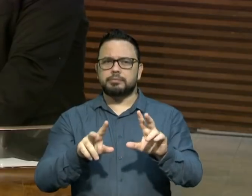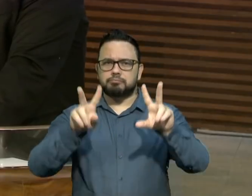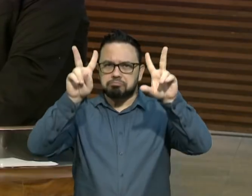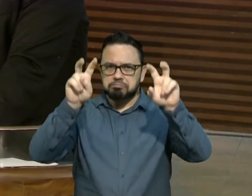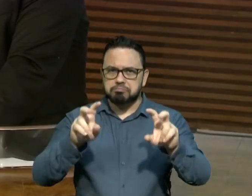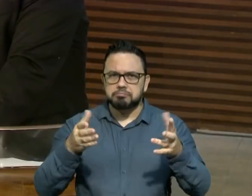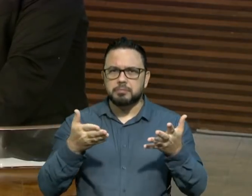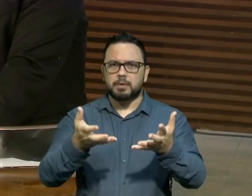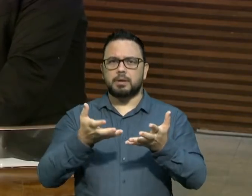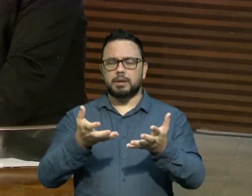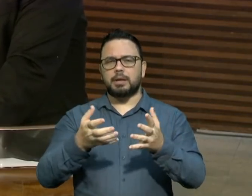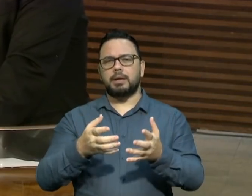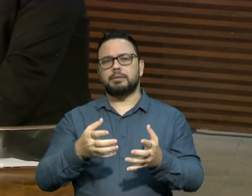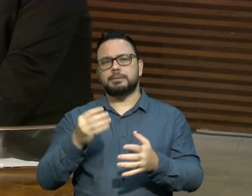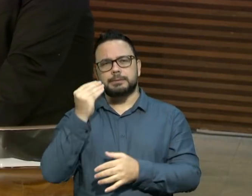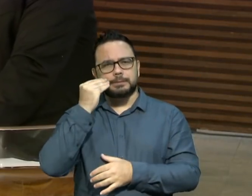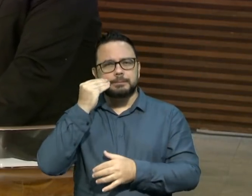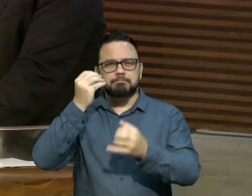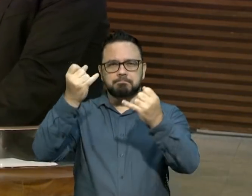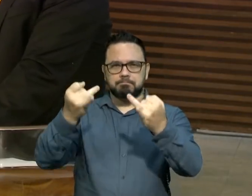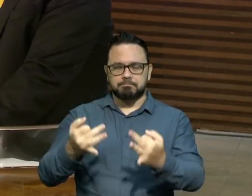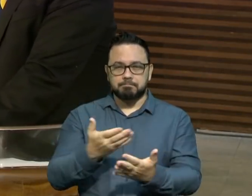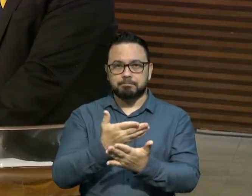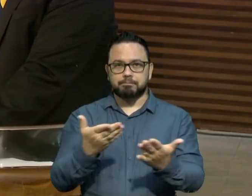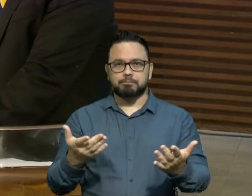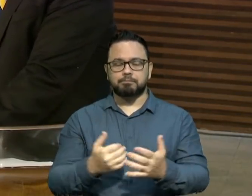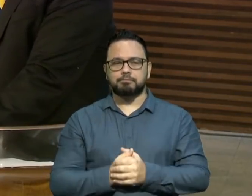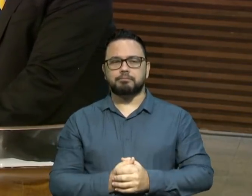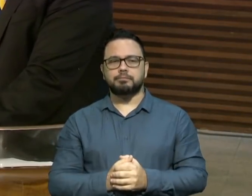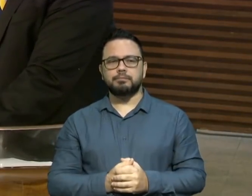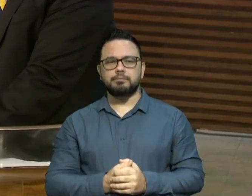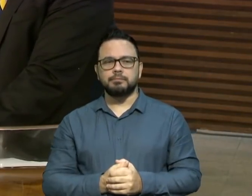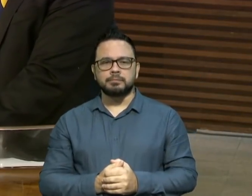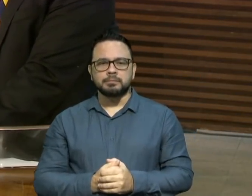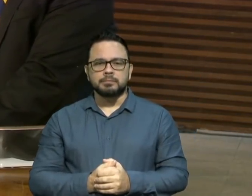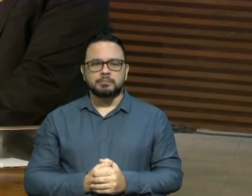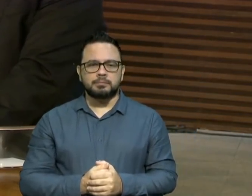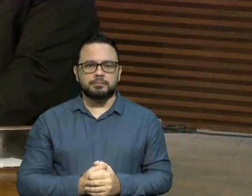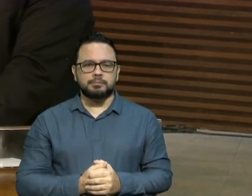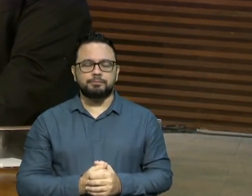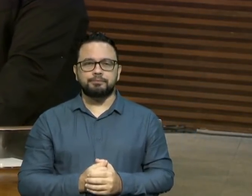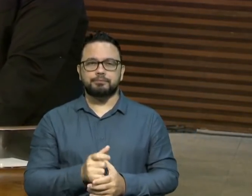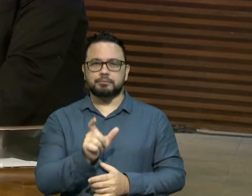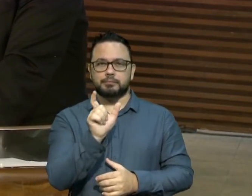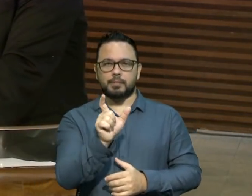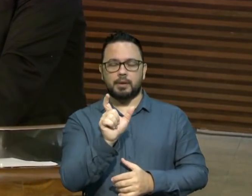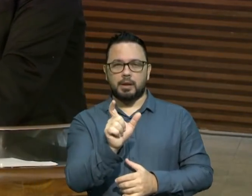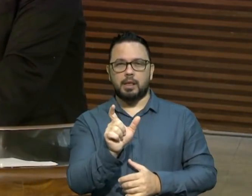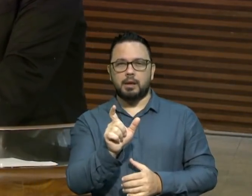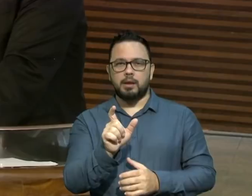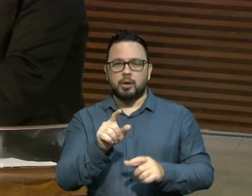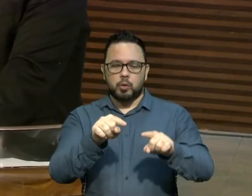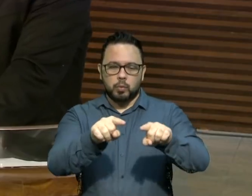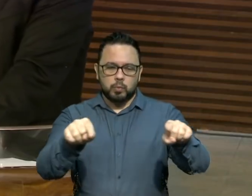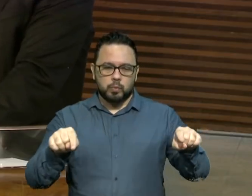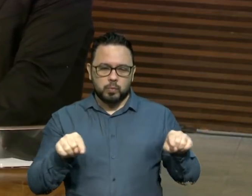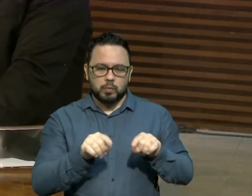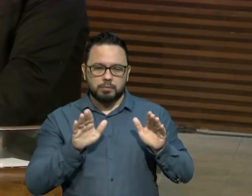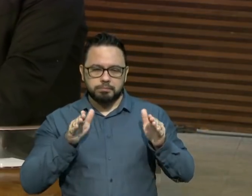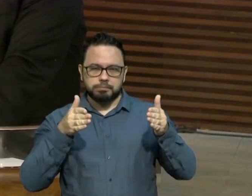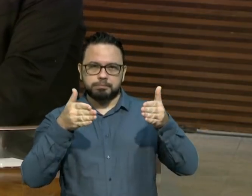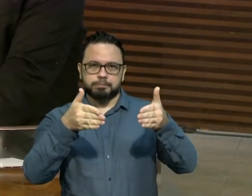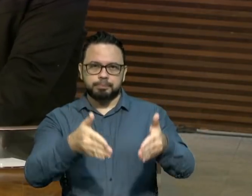preciso ser um pouco mais didático aqui a palavra em a palavra para Sepultura sheol ou